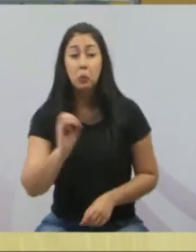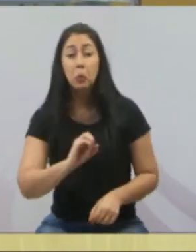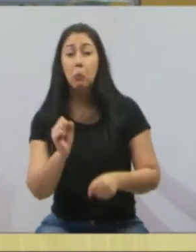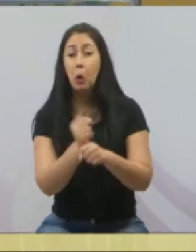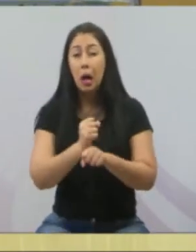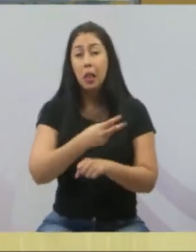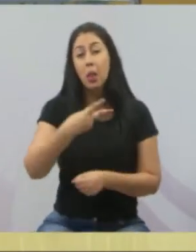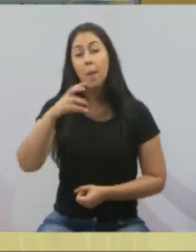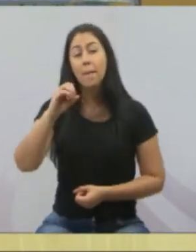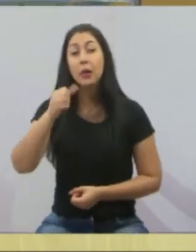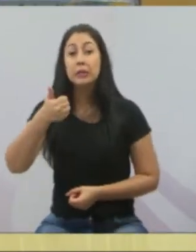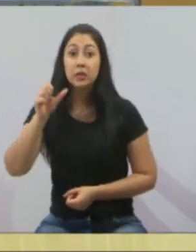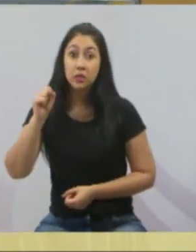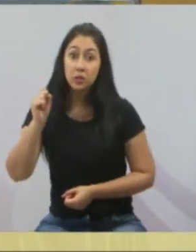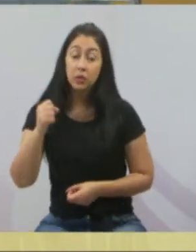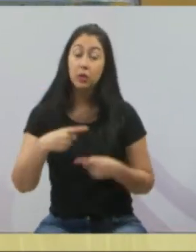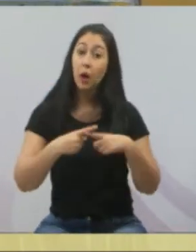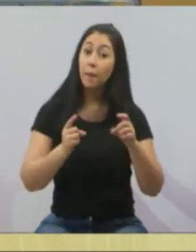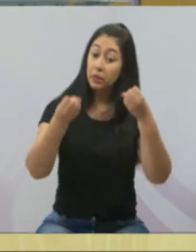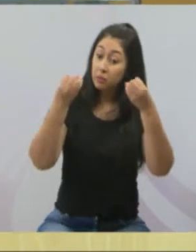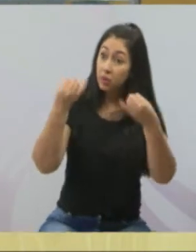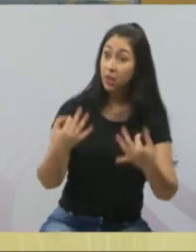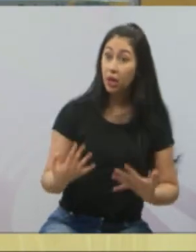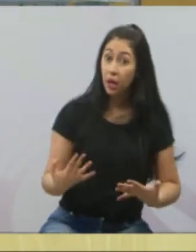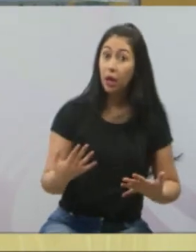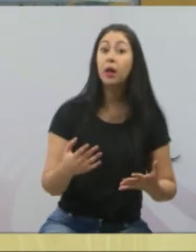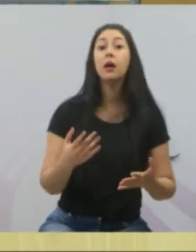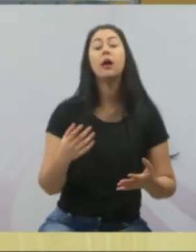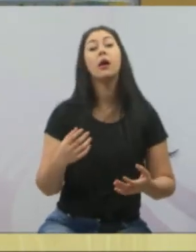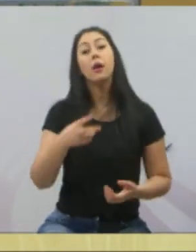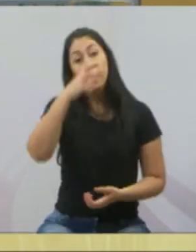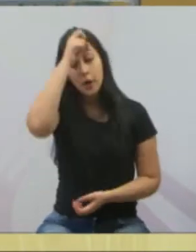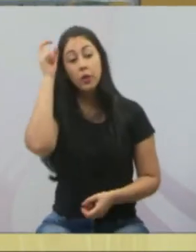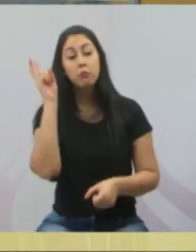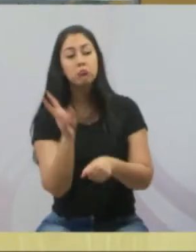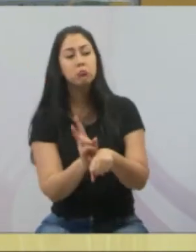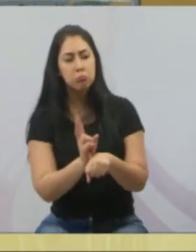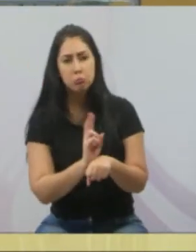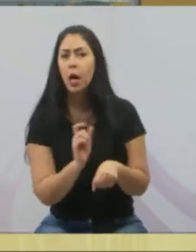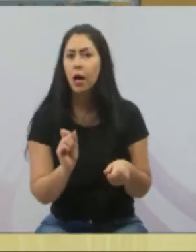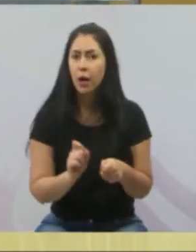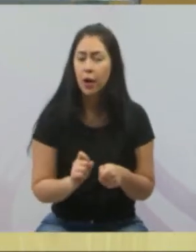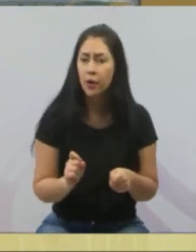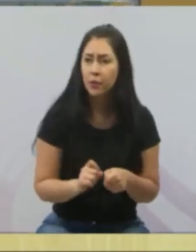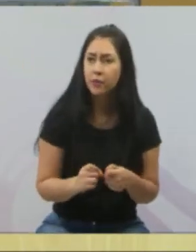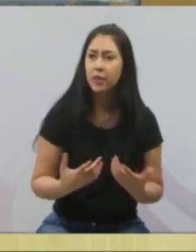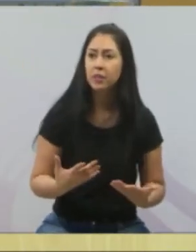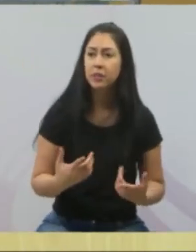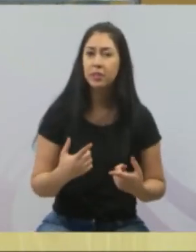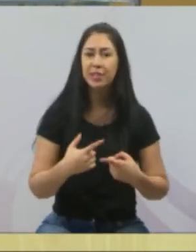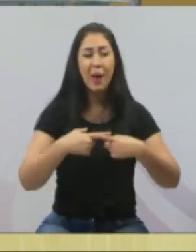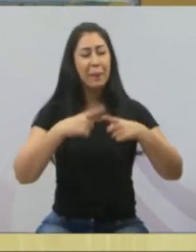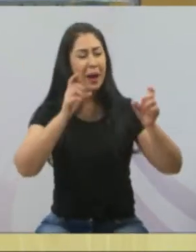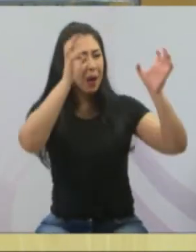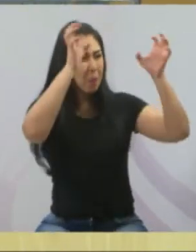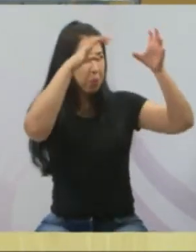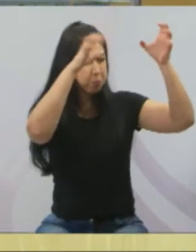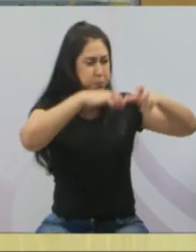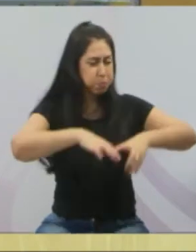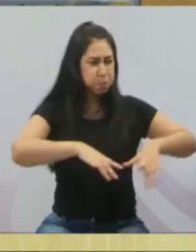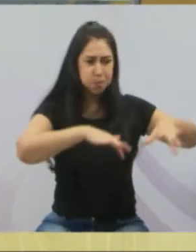cidade no registro da sua empresa jurídica, e também ela ela é para atender